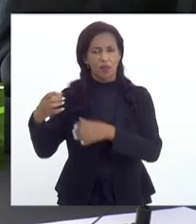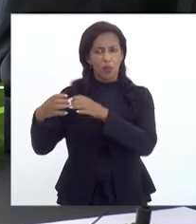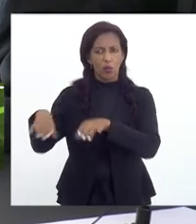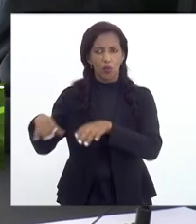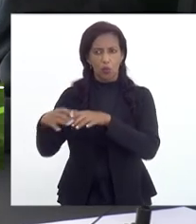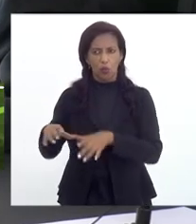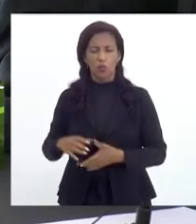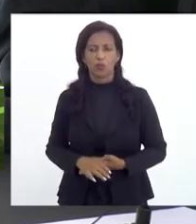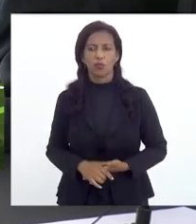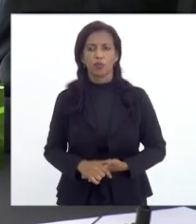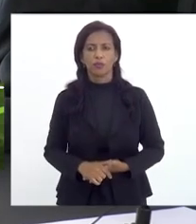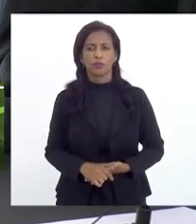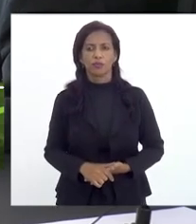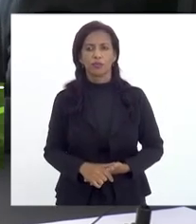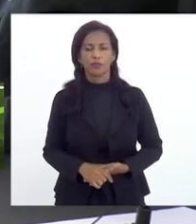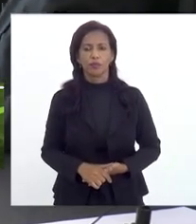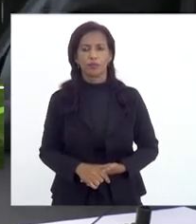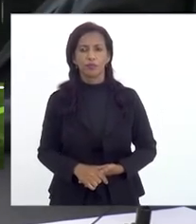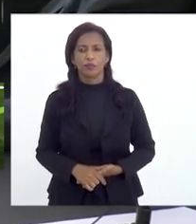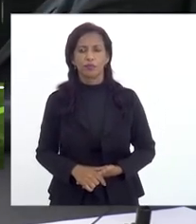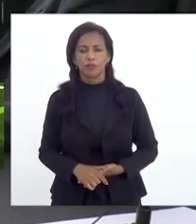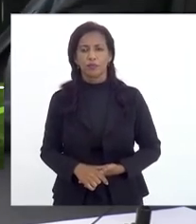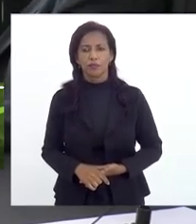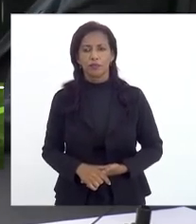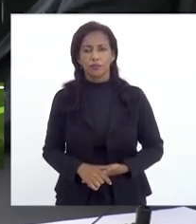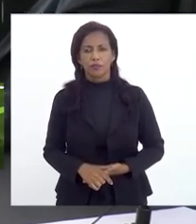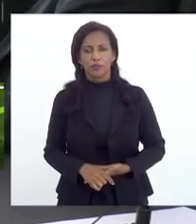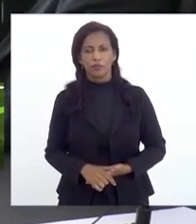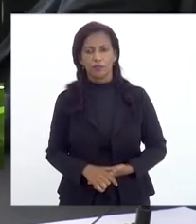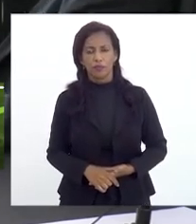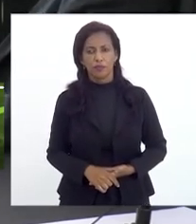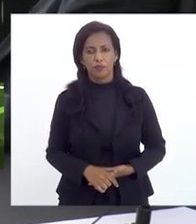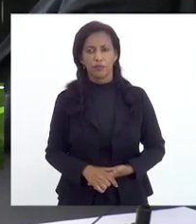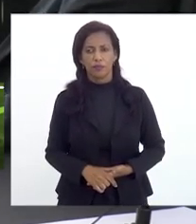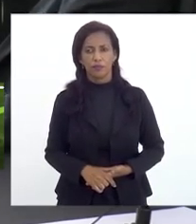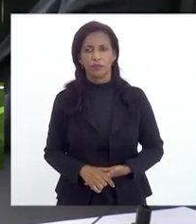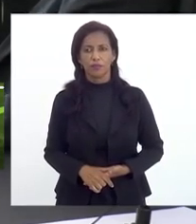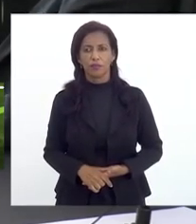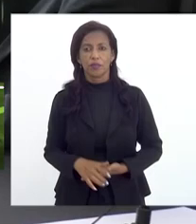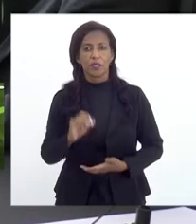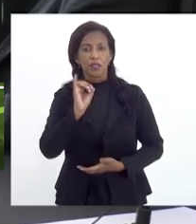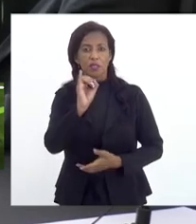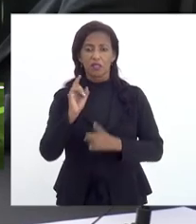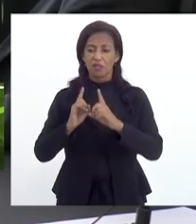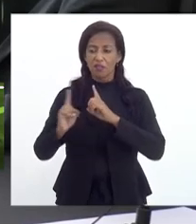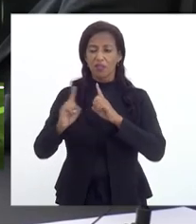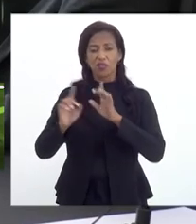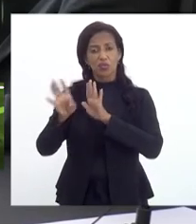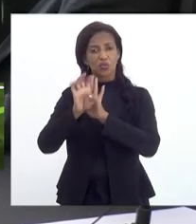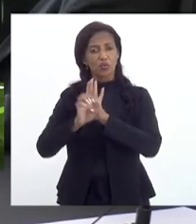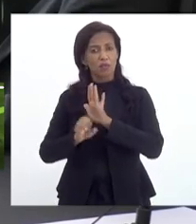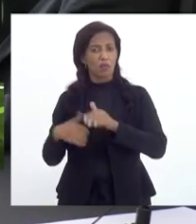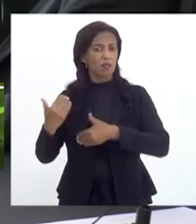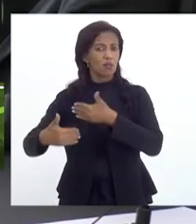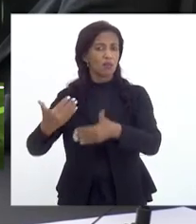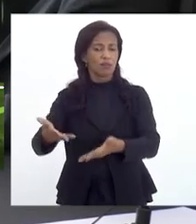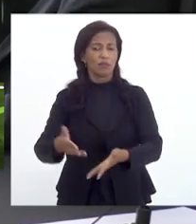E Vossa Excelência Encerra Por favor Nelson E agora A gente vai começar A discutir Emenda A gente não avança